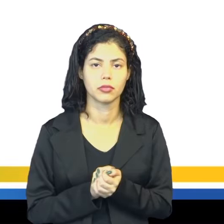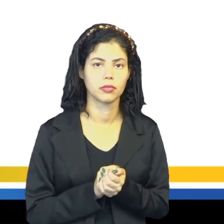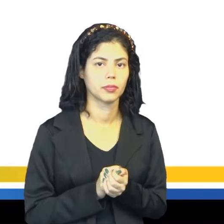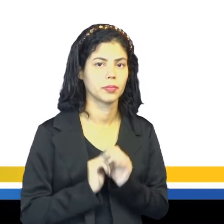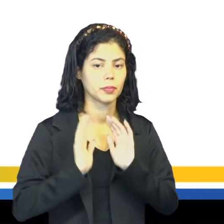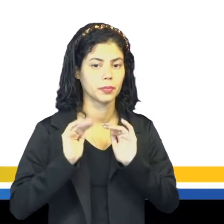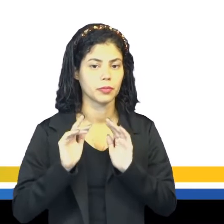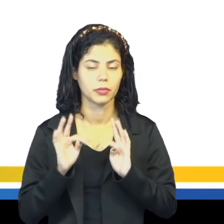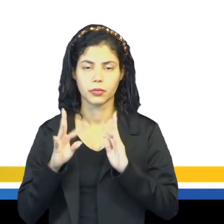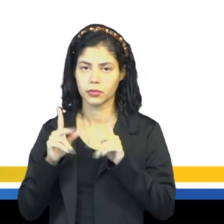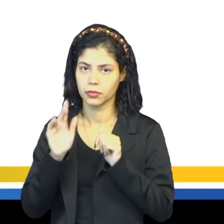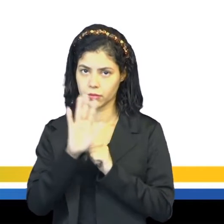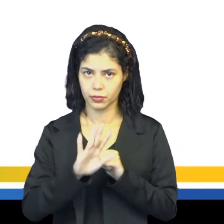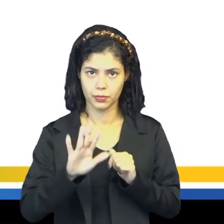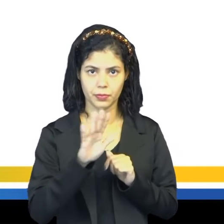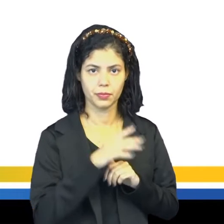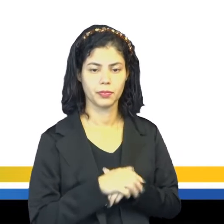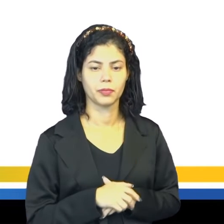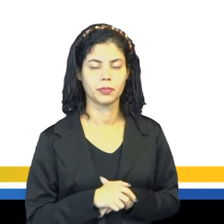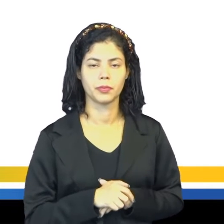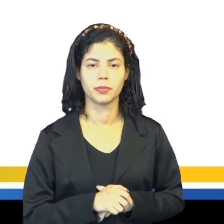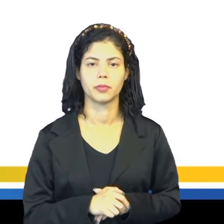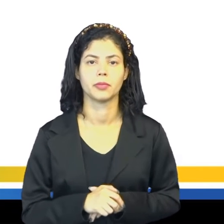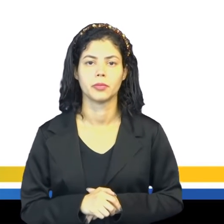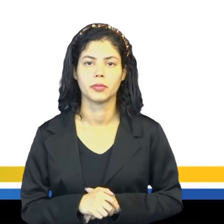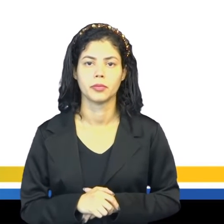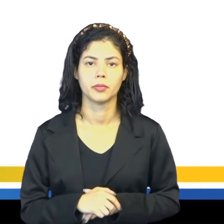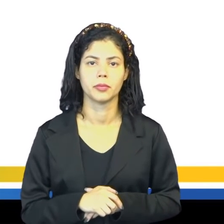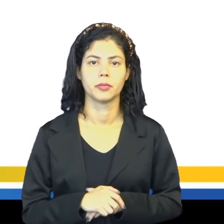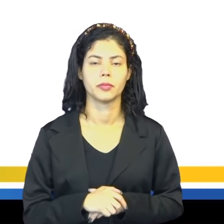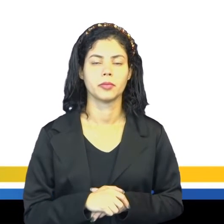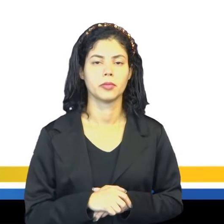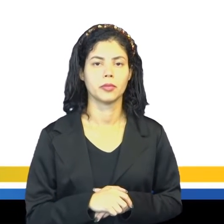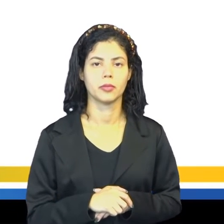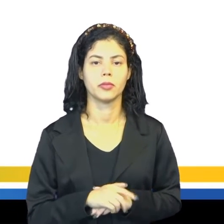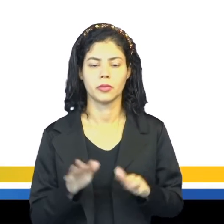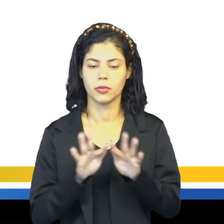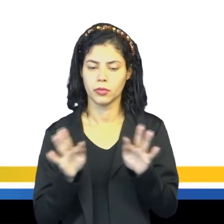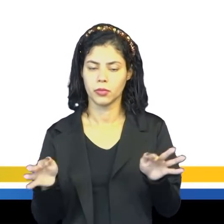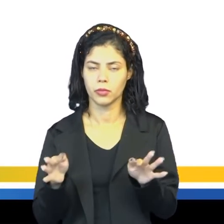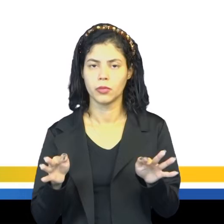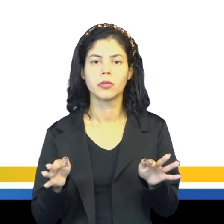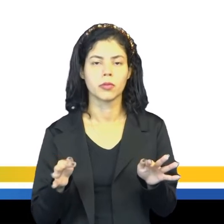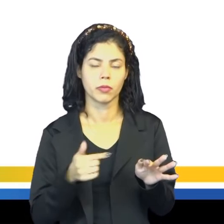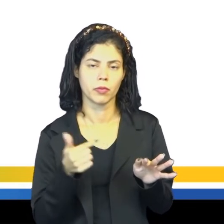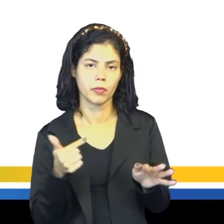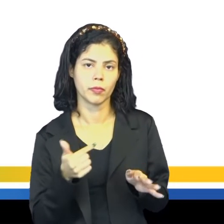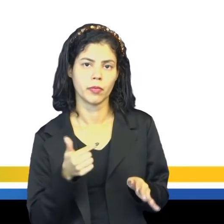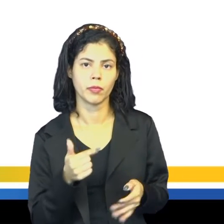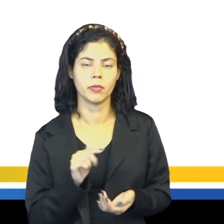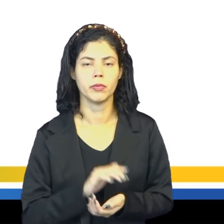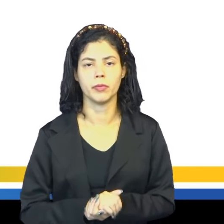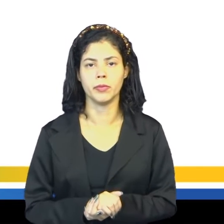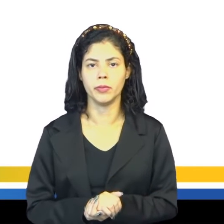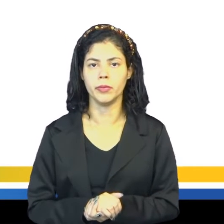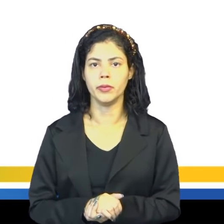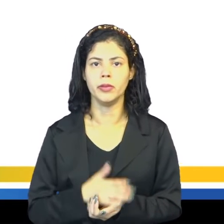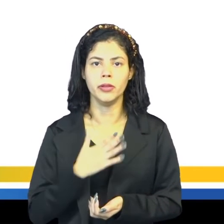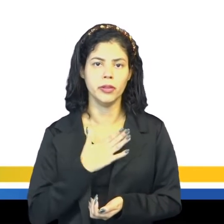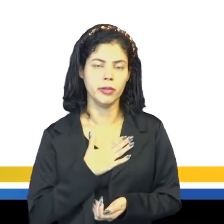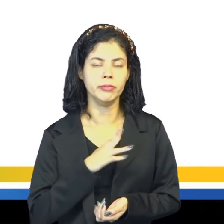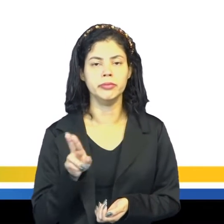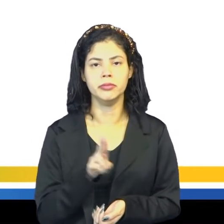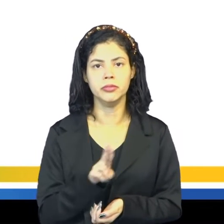everyone, olá para todos. Na segunda frase, nós temos My name is Luana,